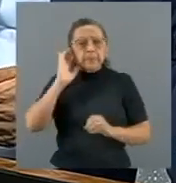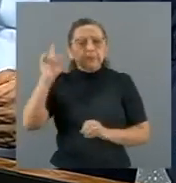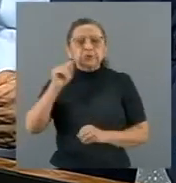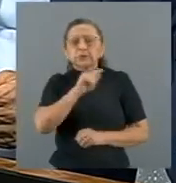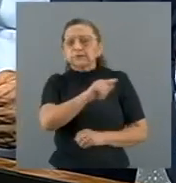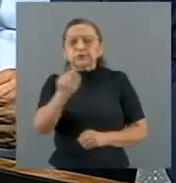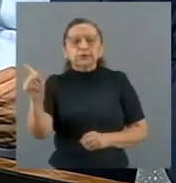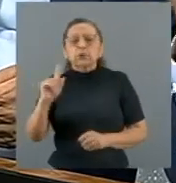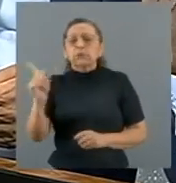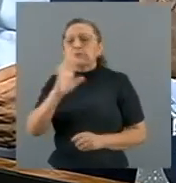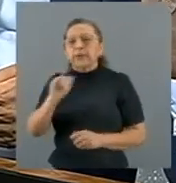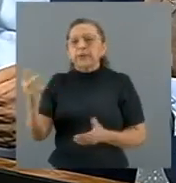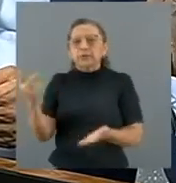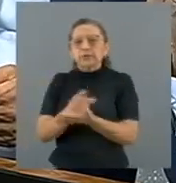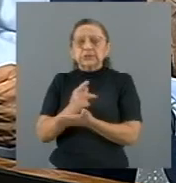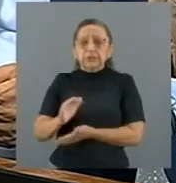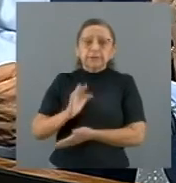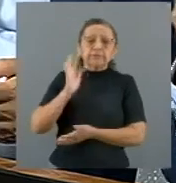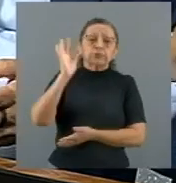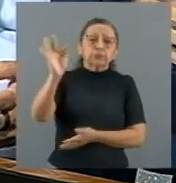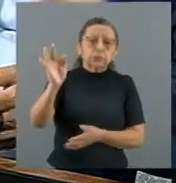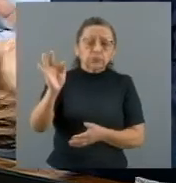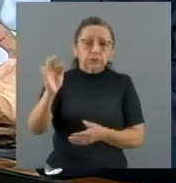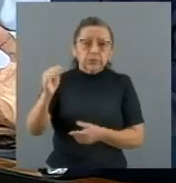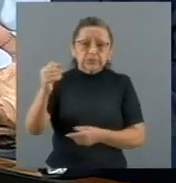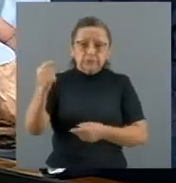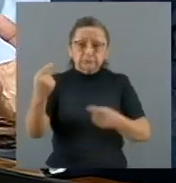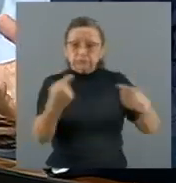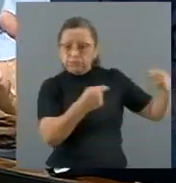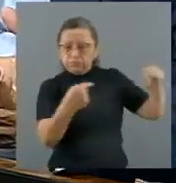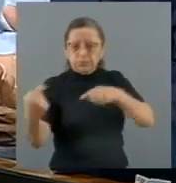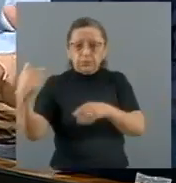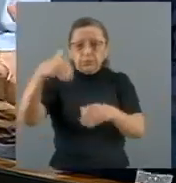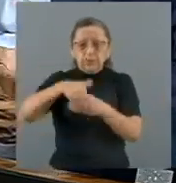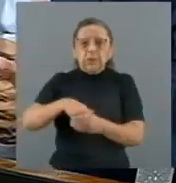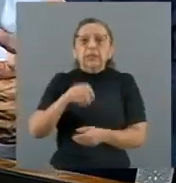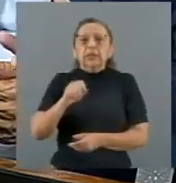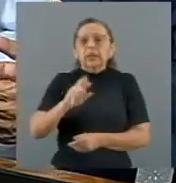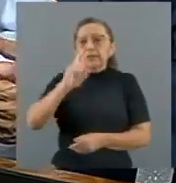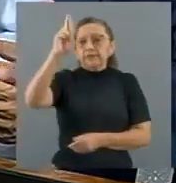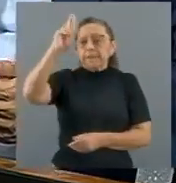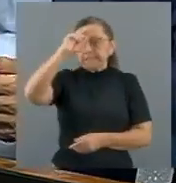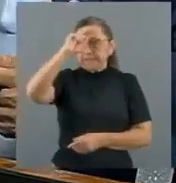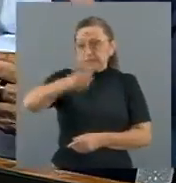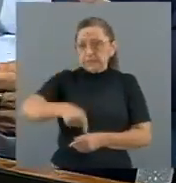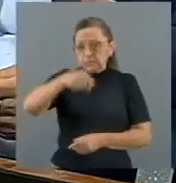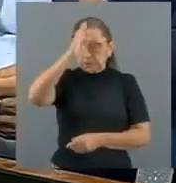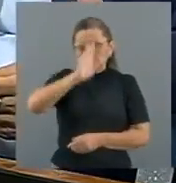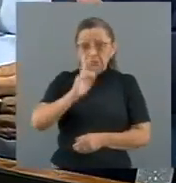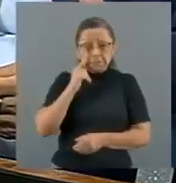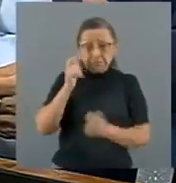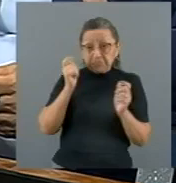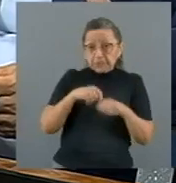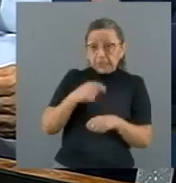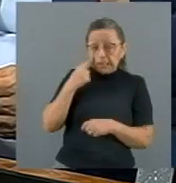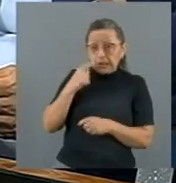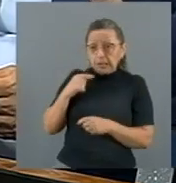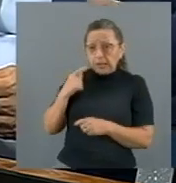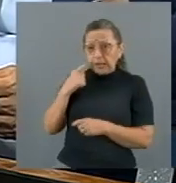os embates eleitorais no futuro. Quem estiver mandando no Brasil e tiver a condição de eleger os seus